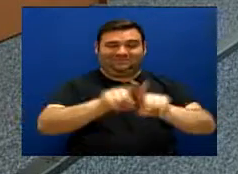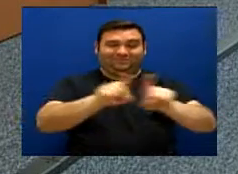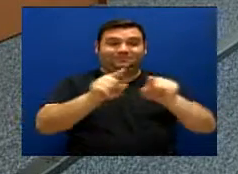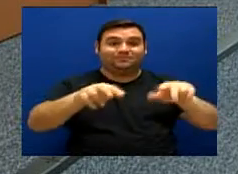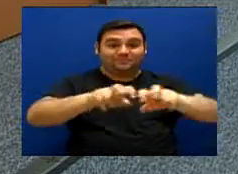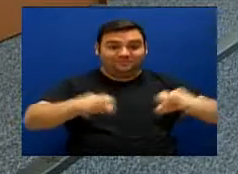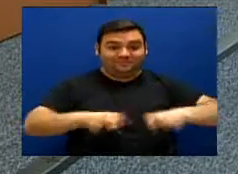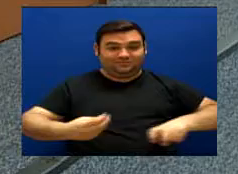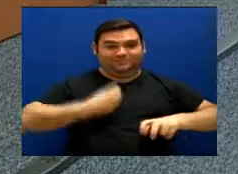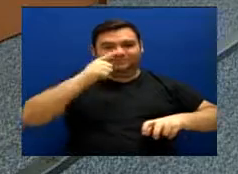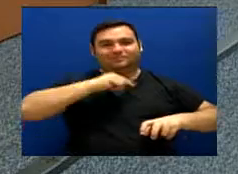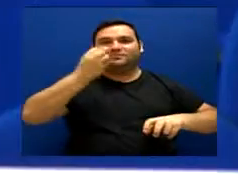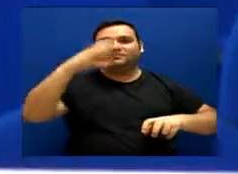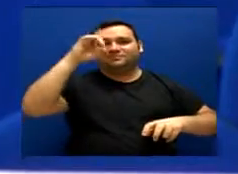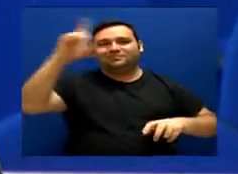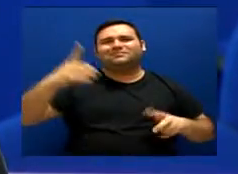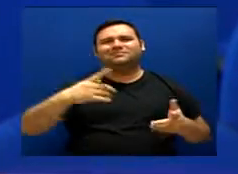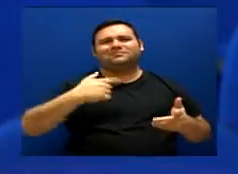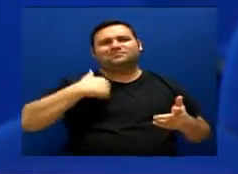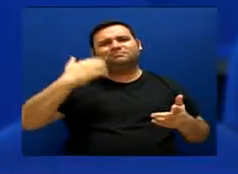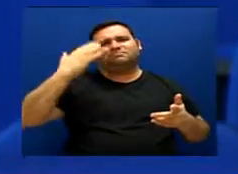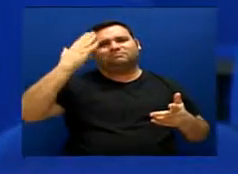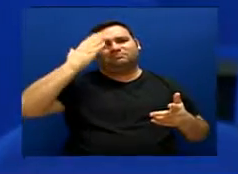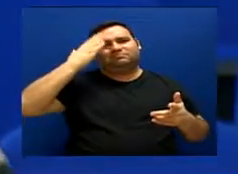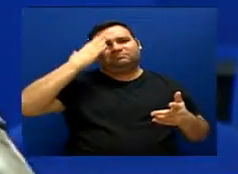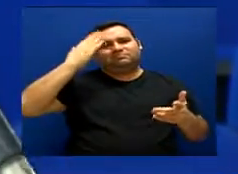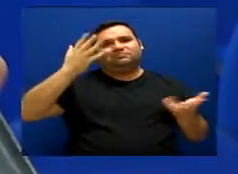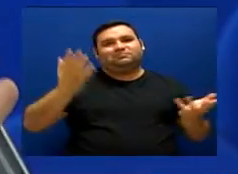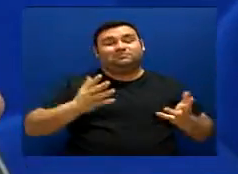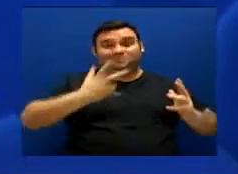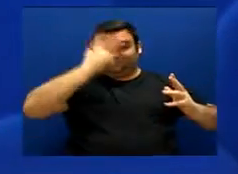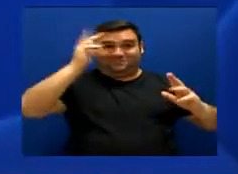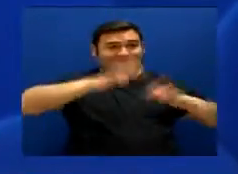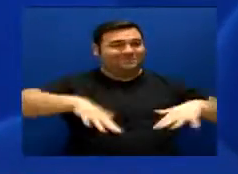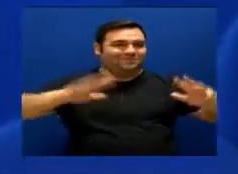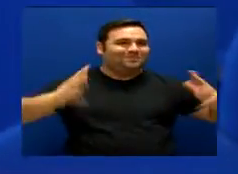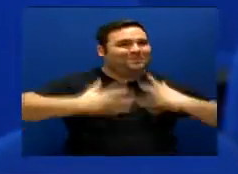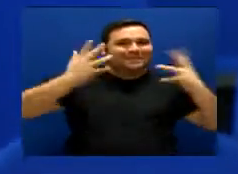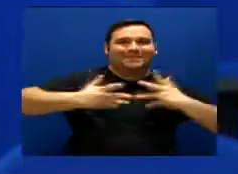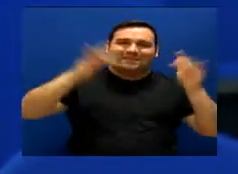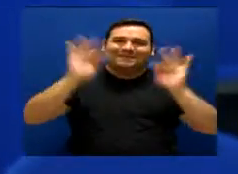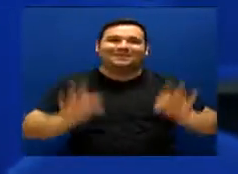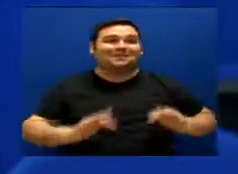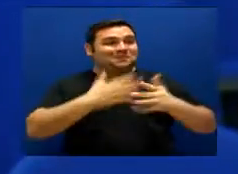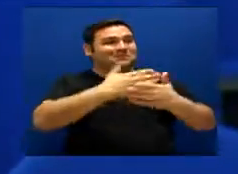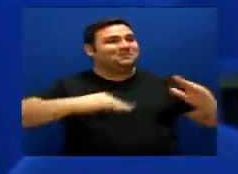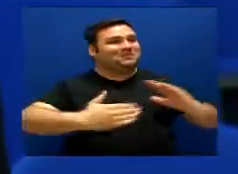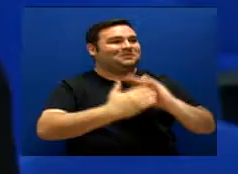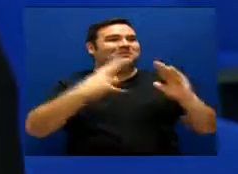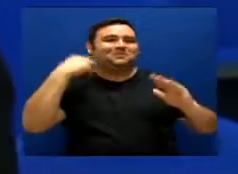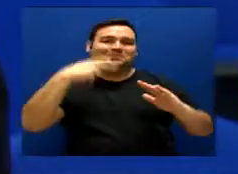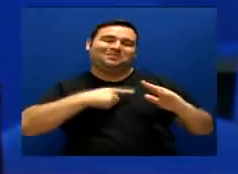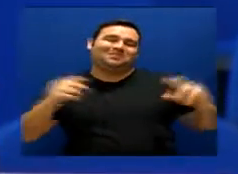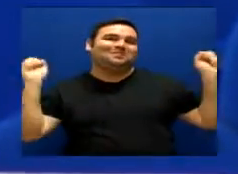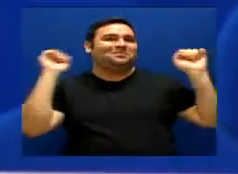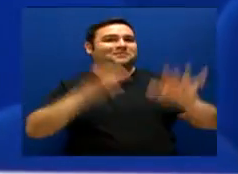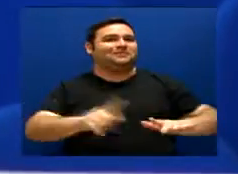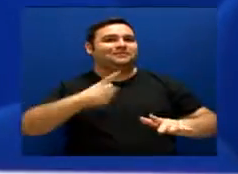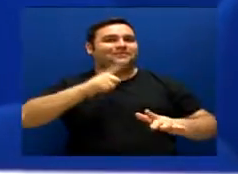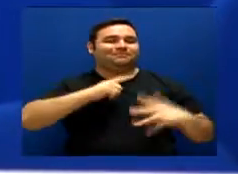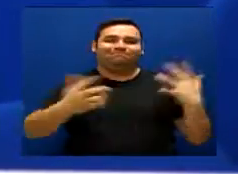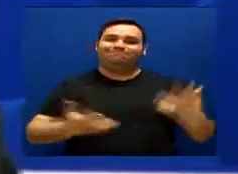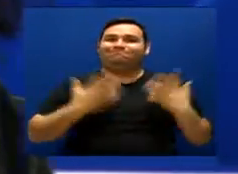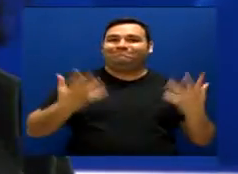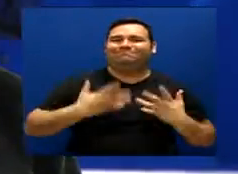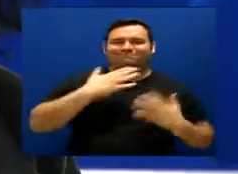plenário, um bom dia. Eu sei que o momento foi de muita alegria, exposto pelos vereadores que participaram. Nós